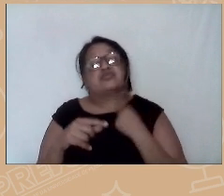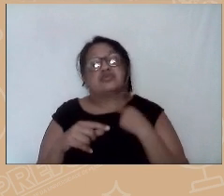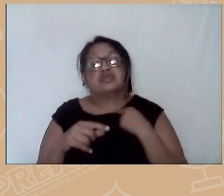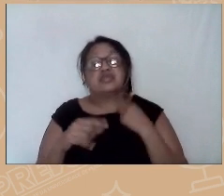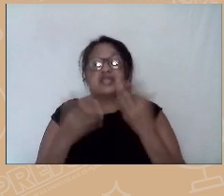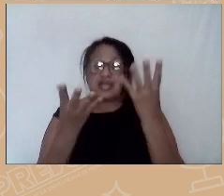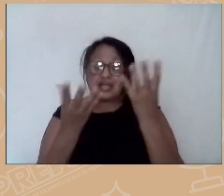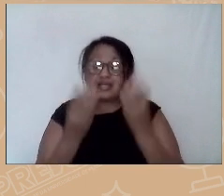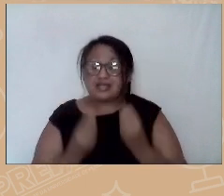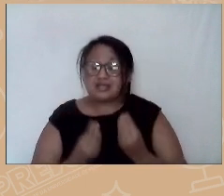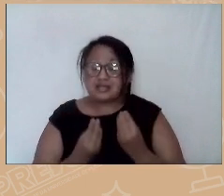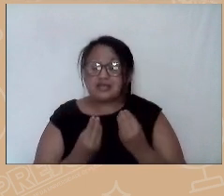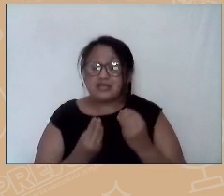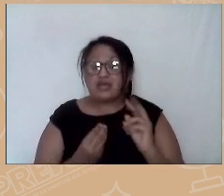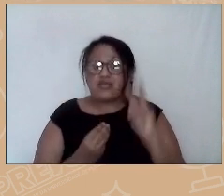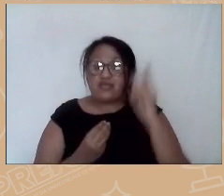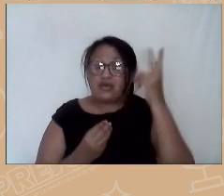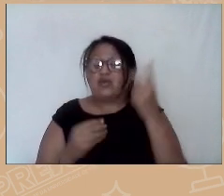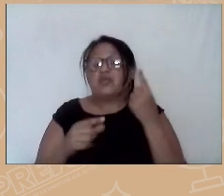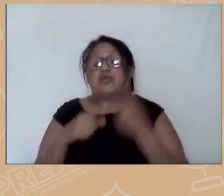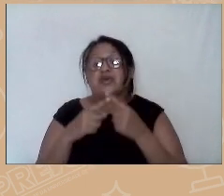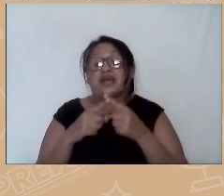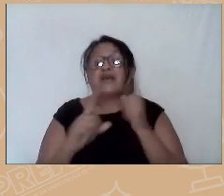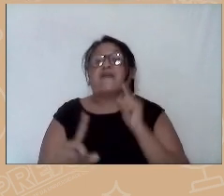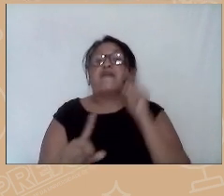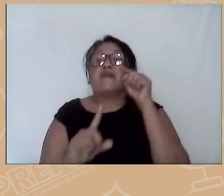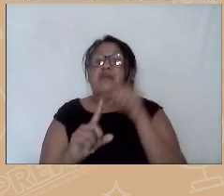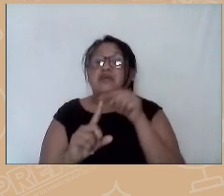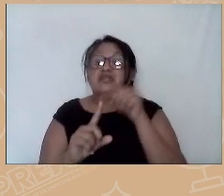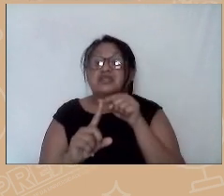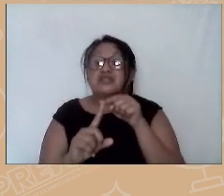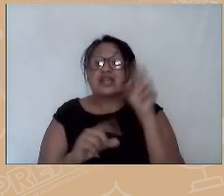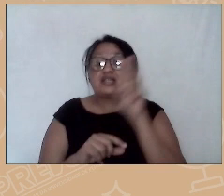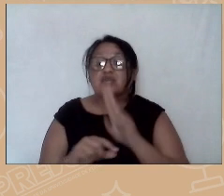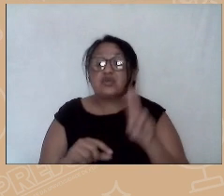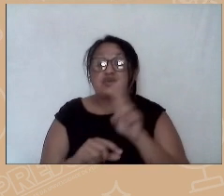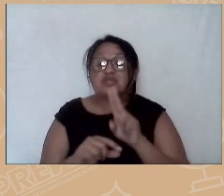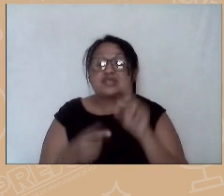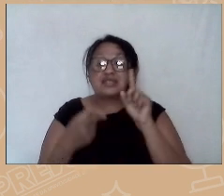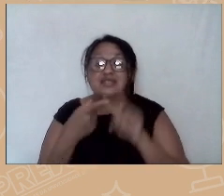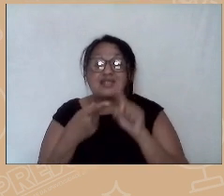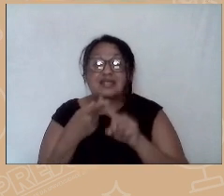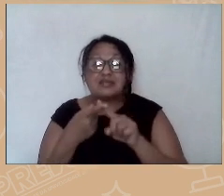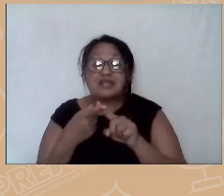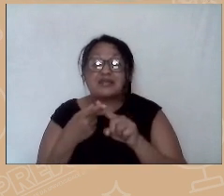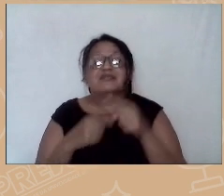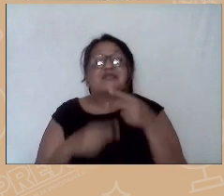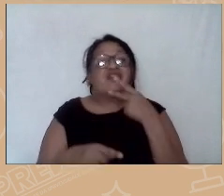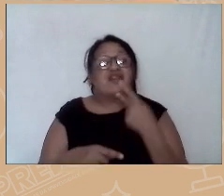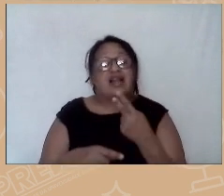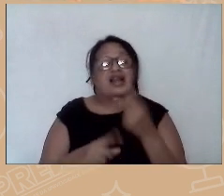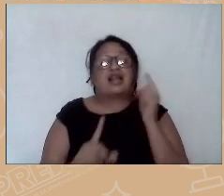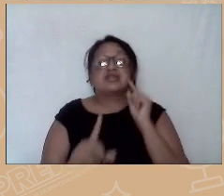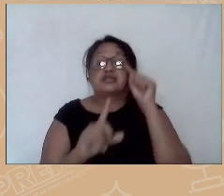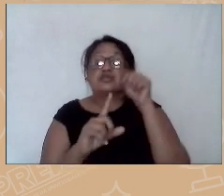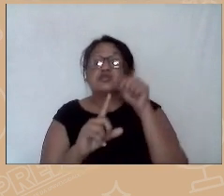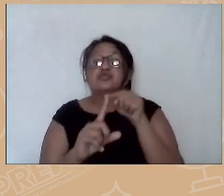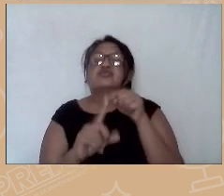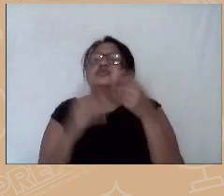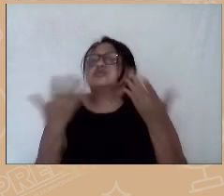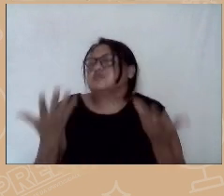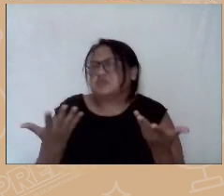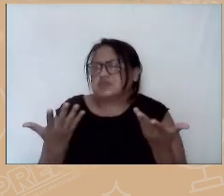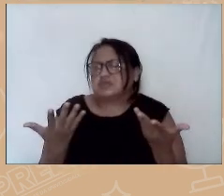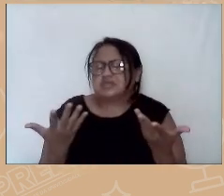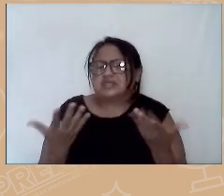-estabelecido causa, motivo dado que a gente usa também para falar de motivo esse diante disso